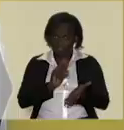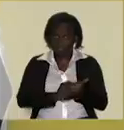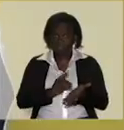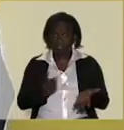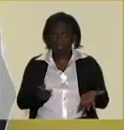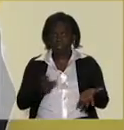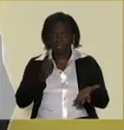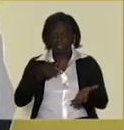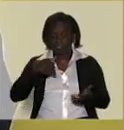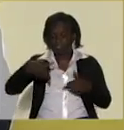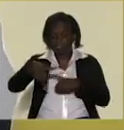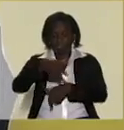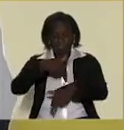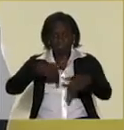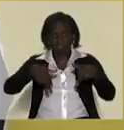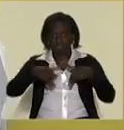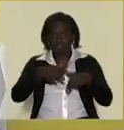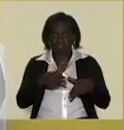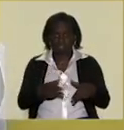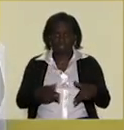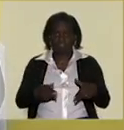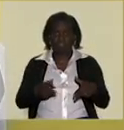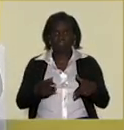É verdade. Você anda...